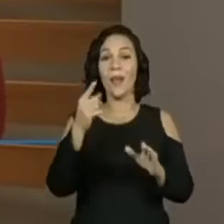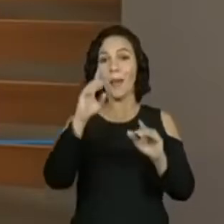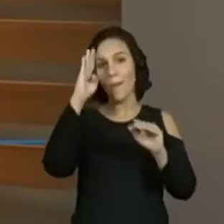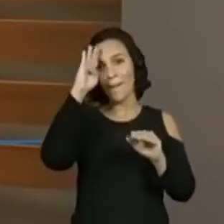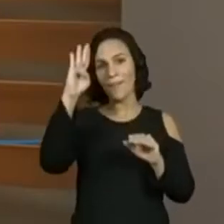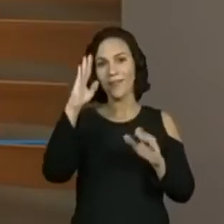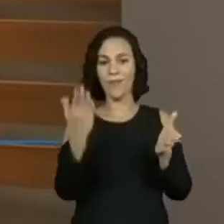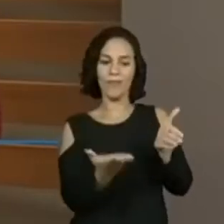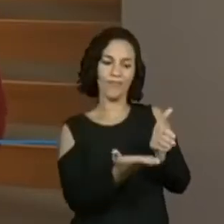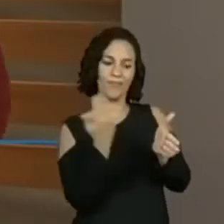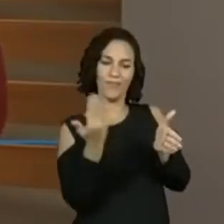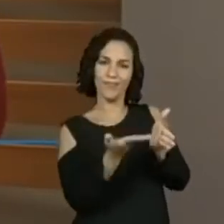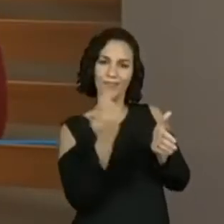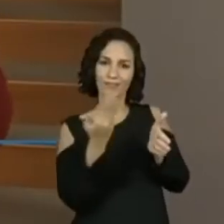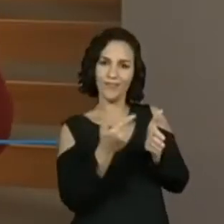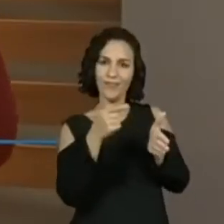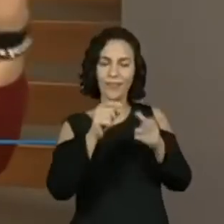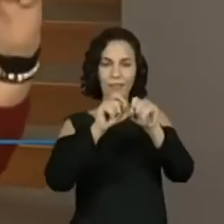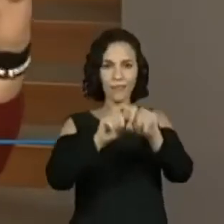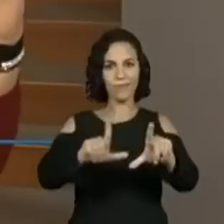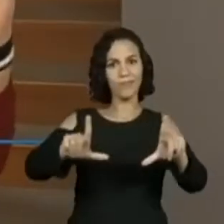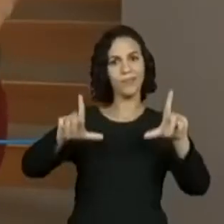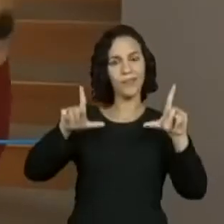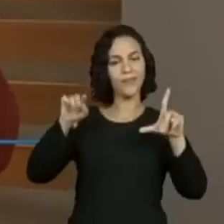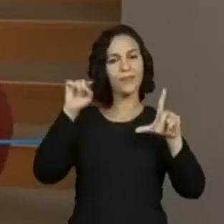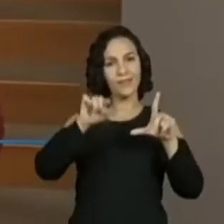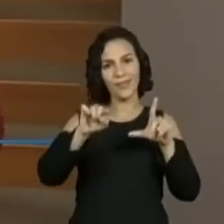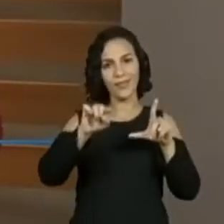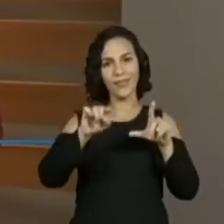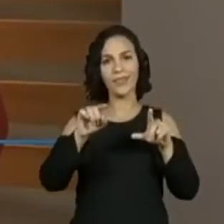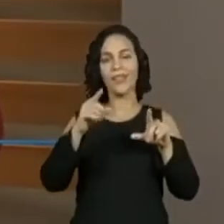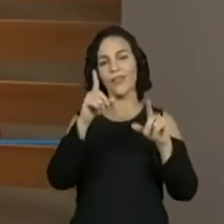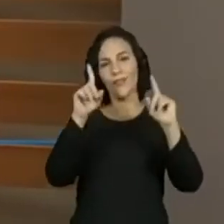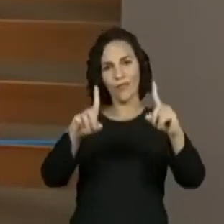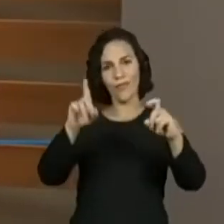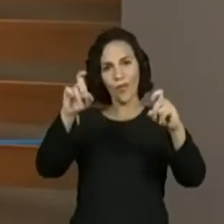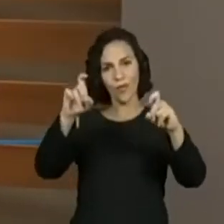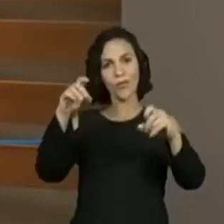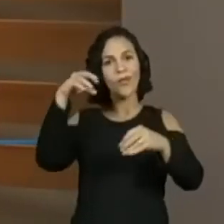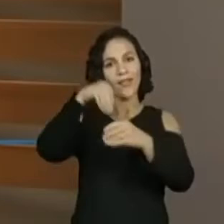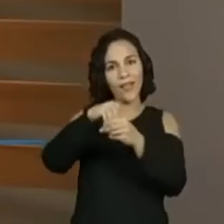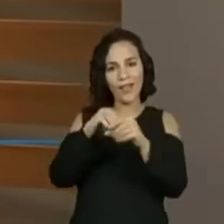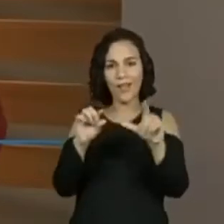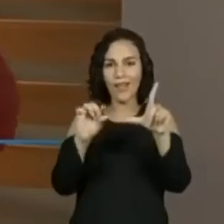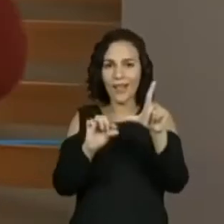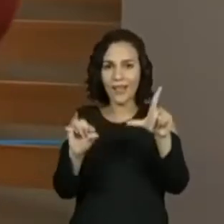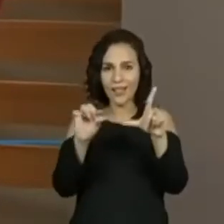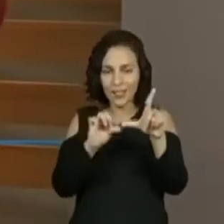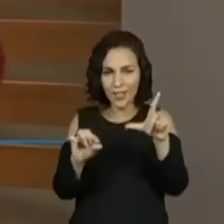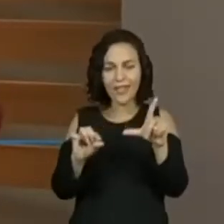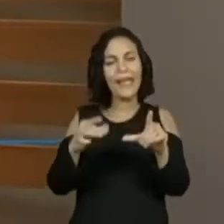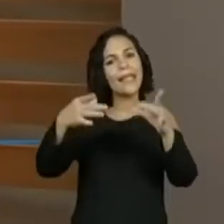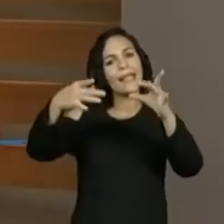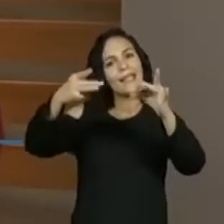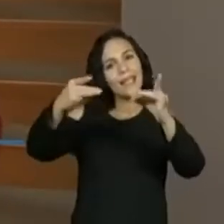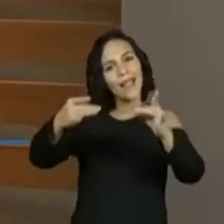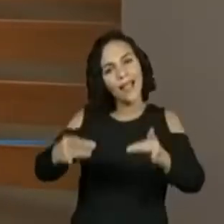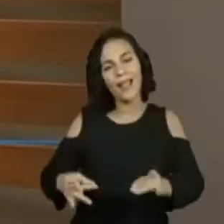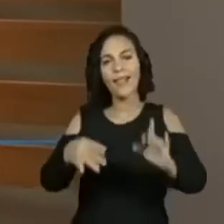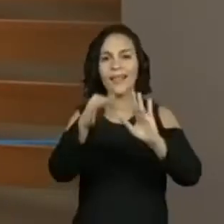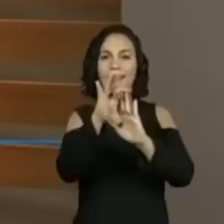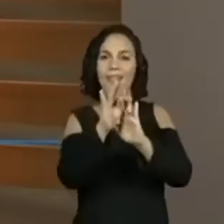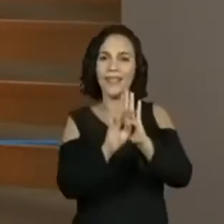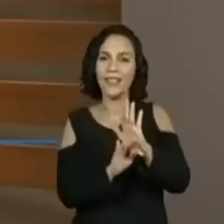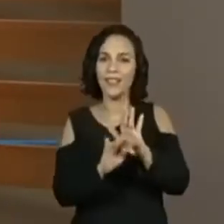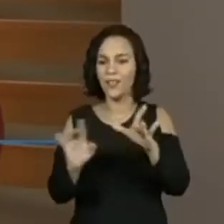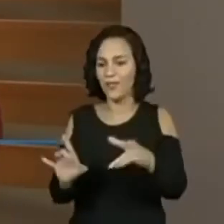uma chamada inicial ali daquela imagem com uma pequena legenda e lá dentro estava, de novo, a imagem, a legenda e um texto, né? Olha o